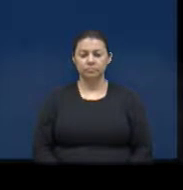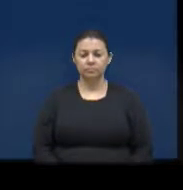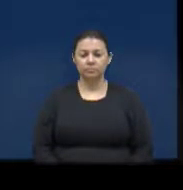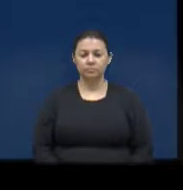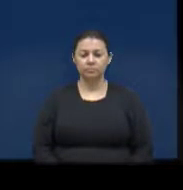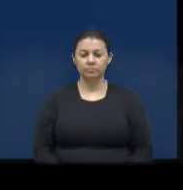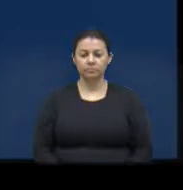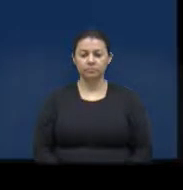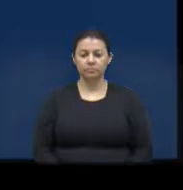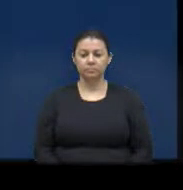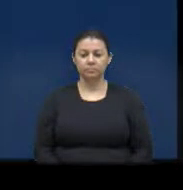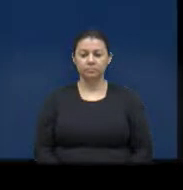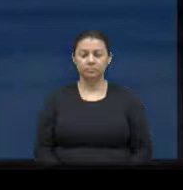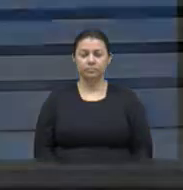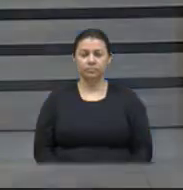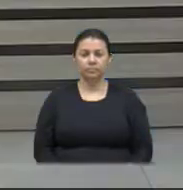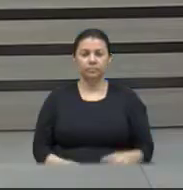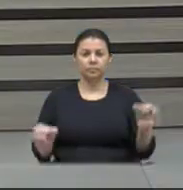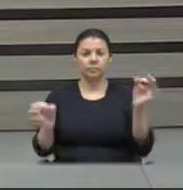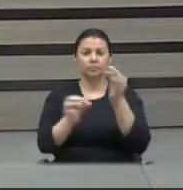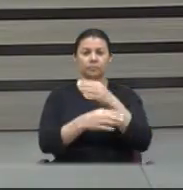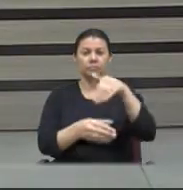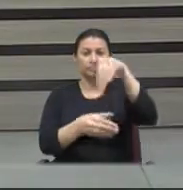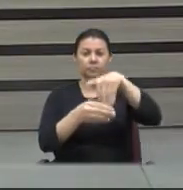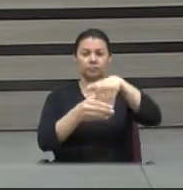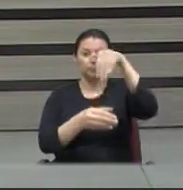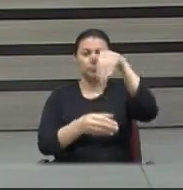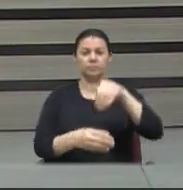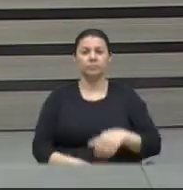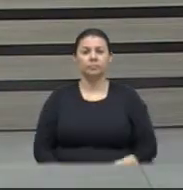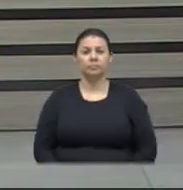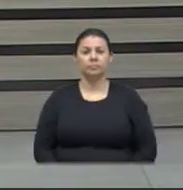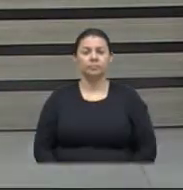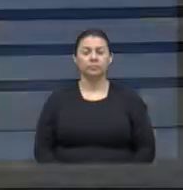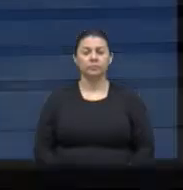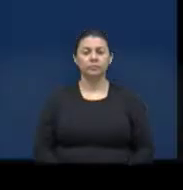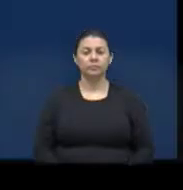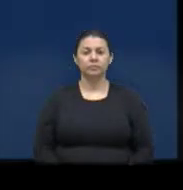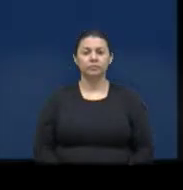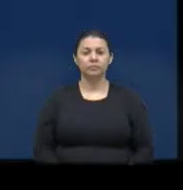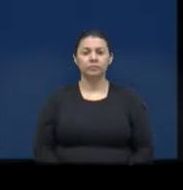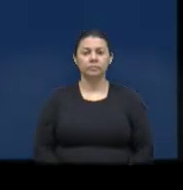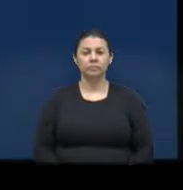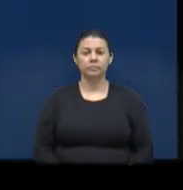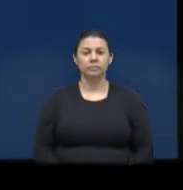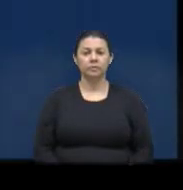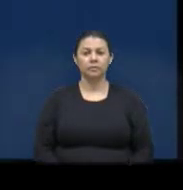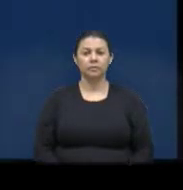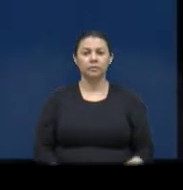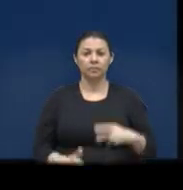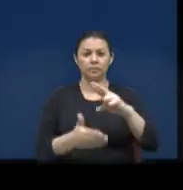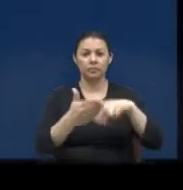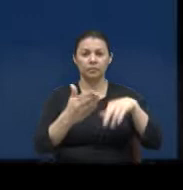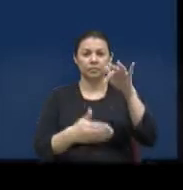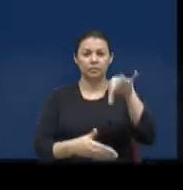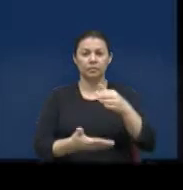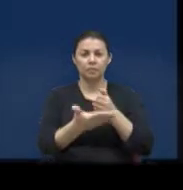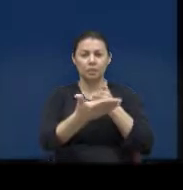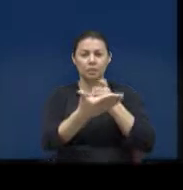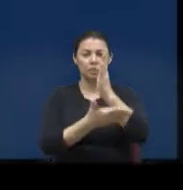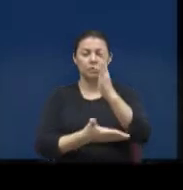encerrada a votação lançou final foi aprovada por todos os vereadores presentes no